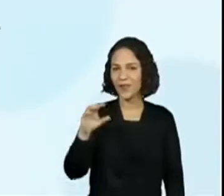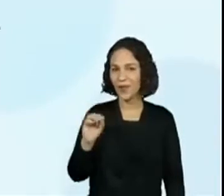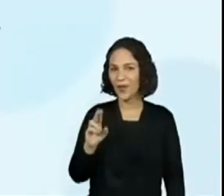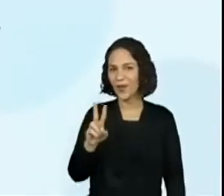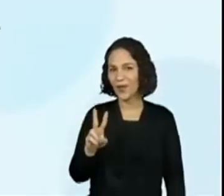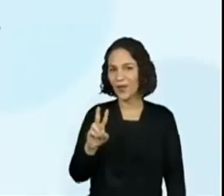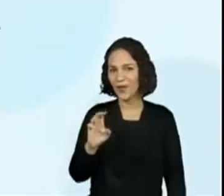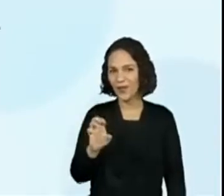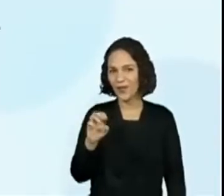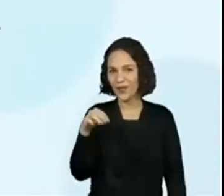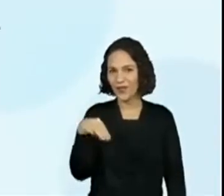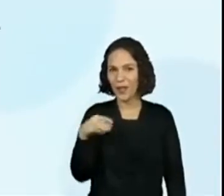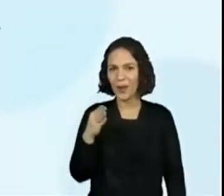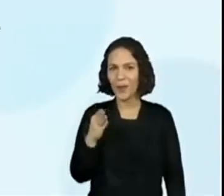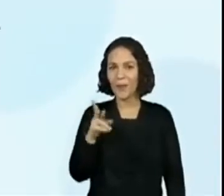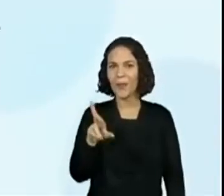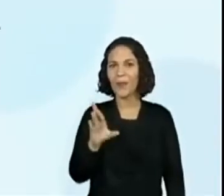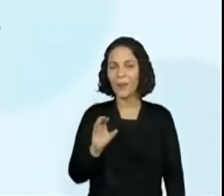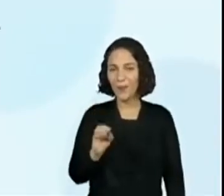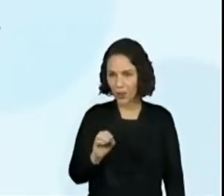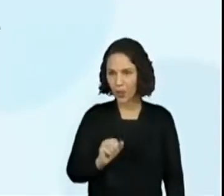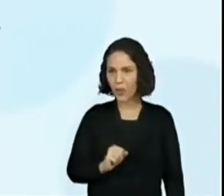12 de novembro